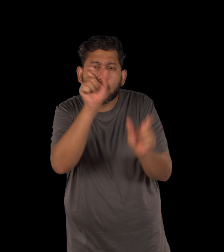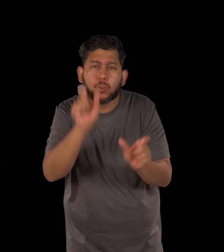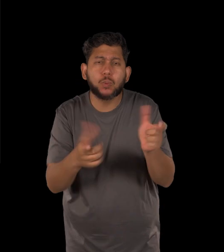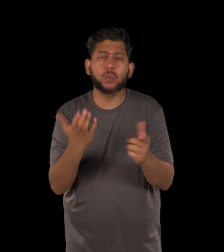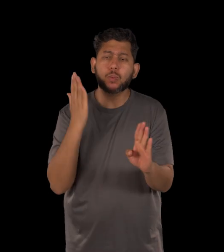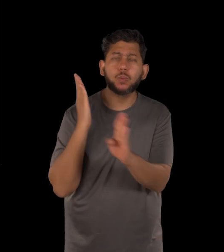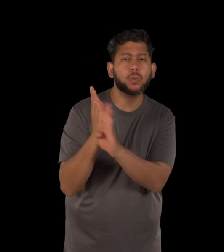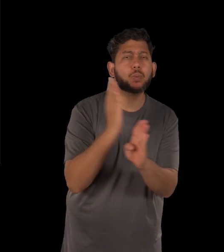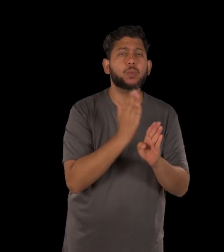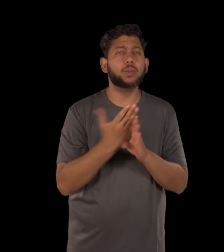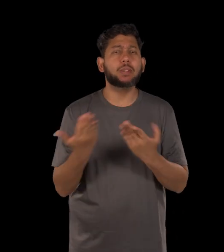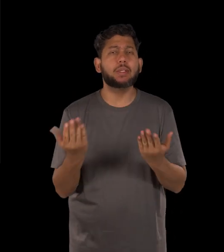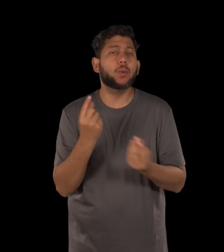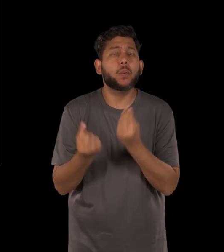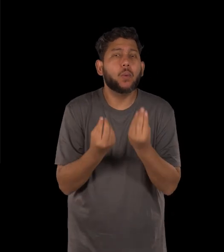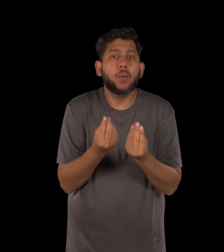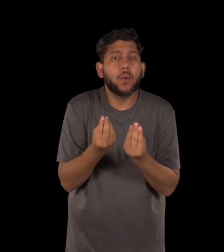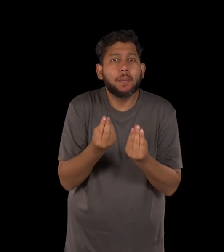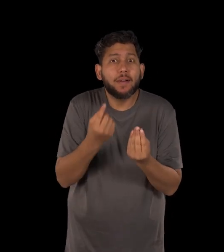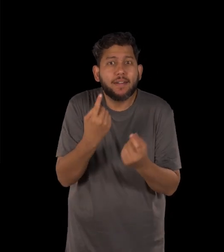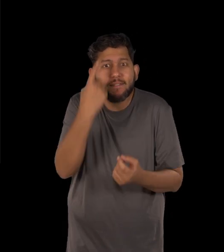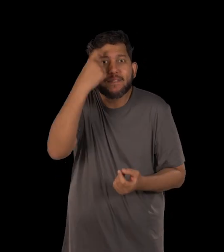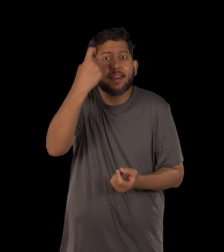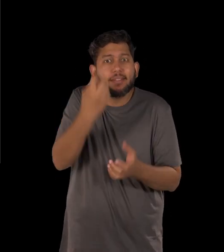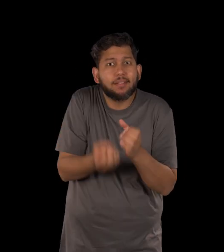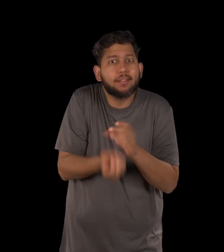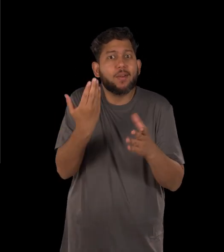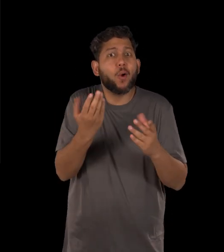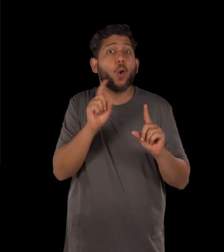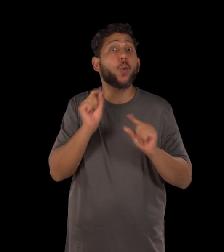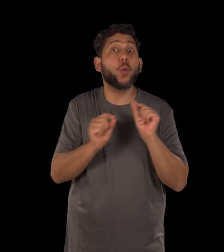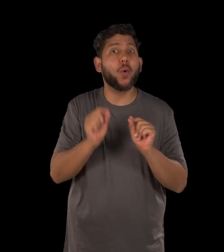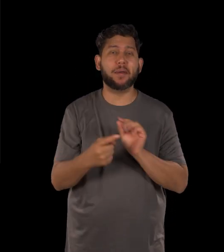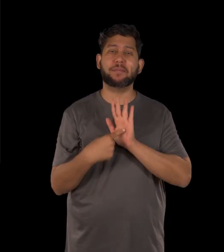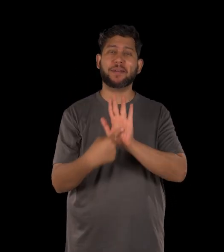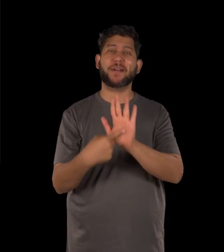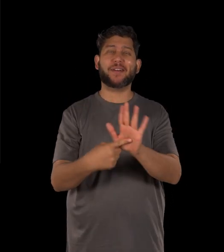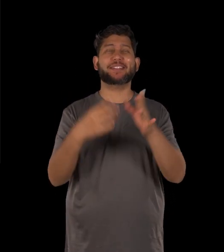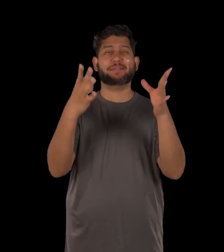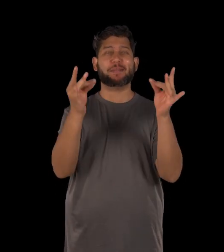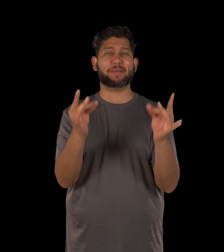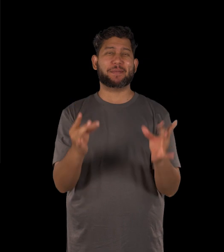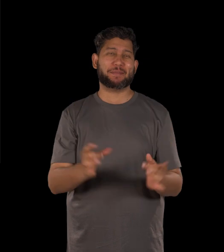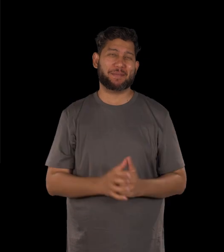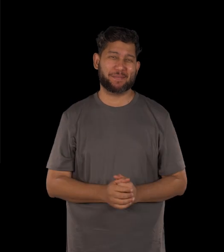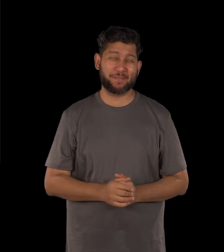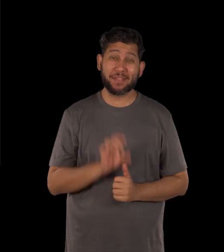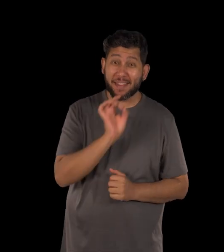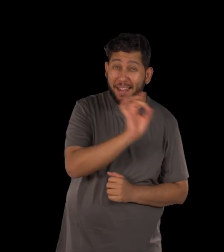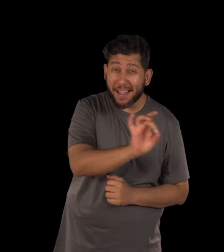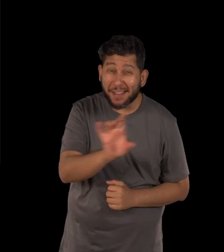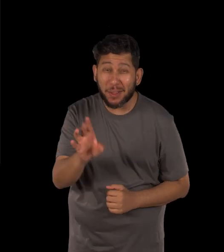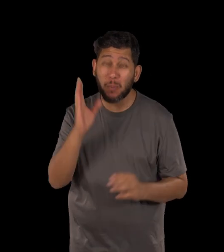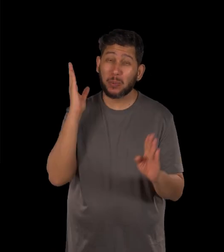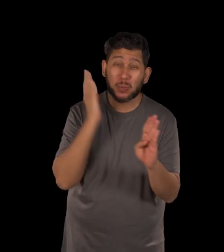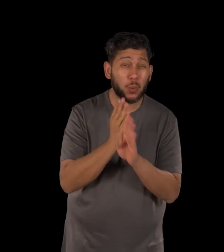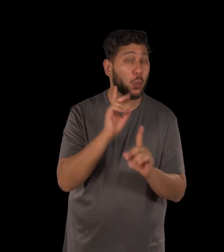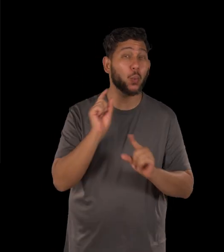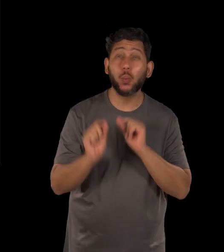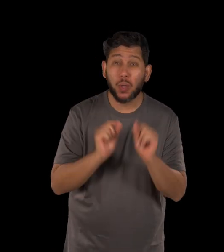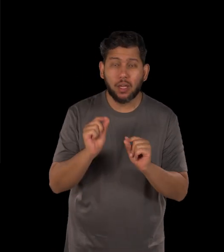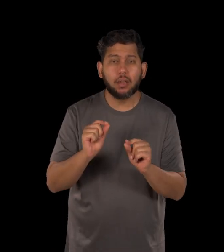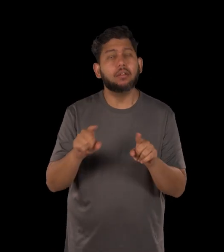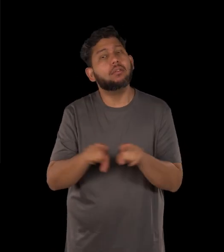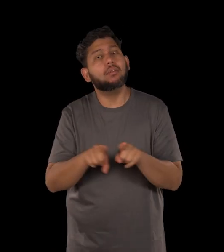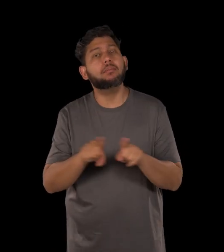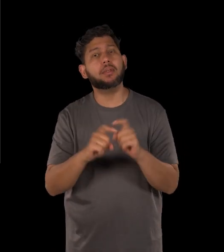personagens, descobertas e invenções importantes relacionadas ao tema. Mostra a importância de cada uma das descobertas e da